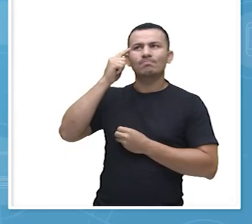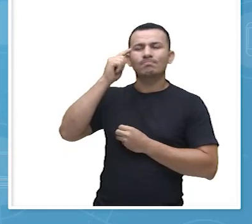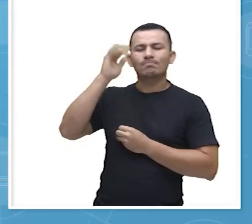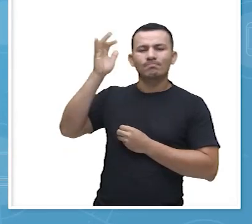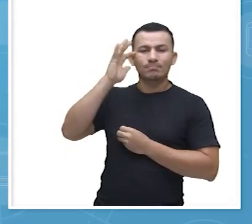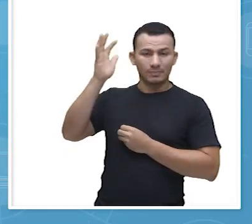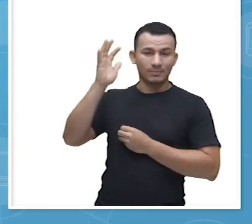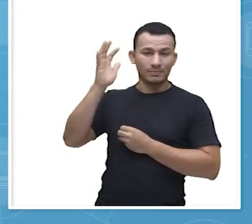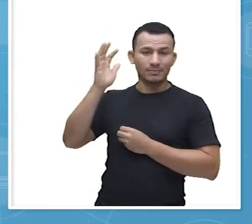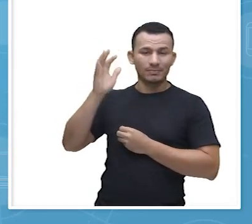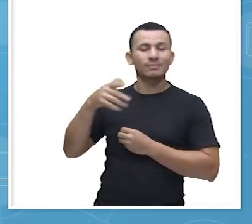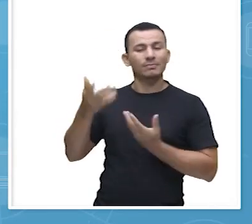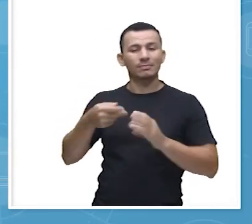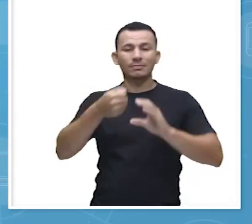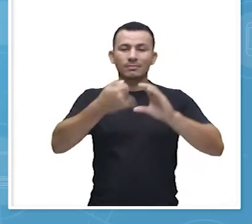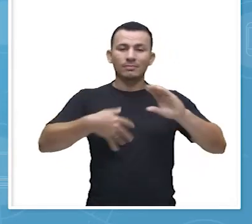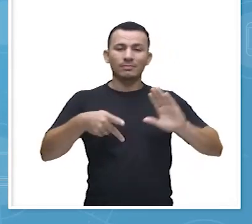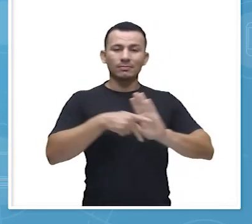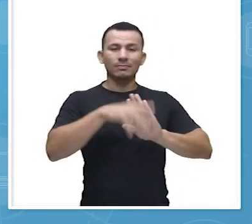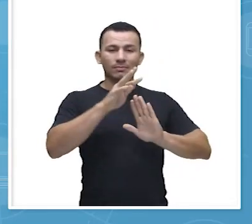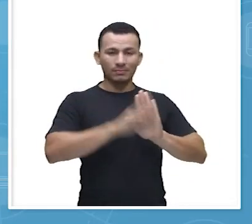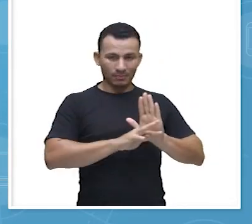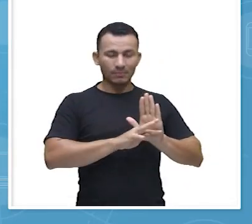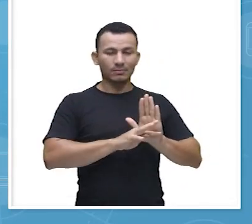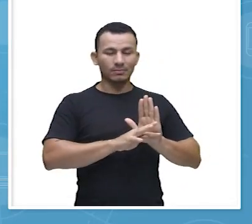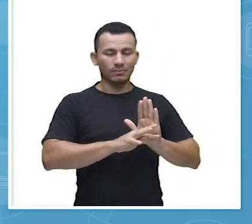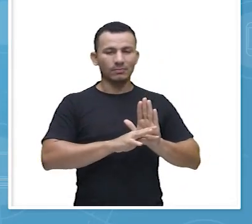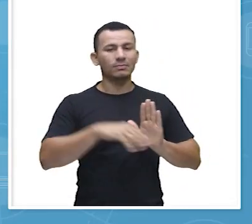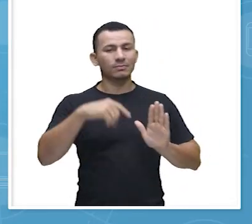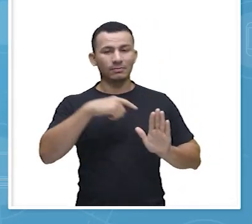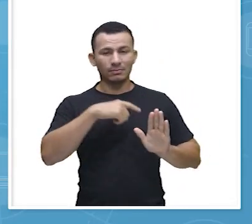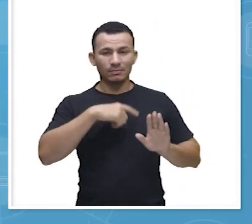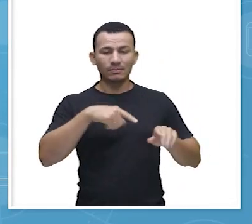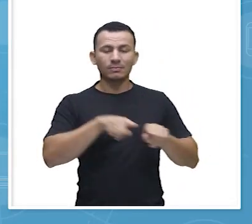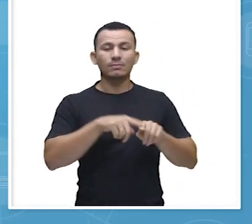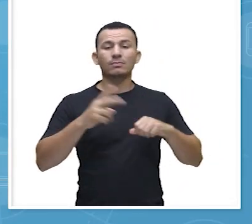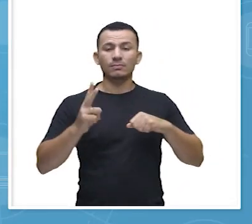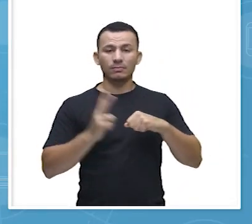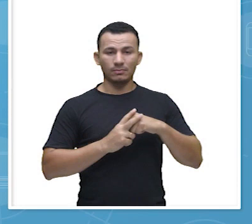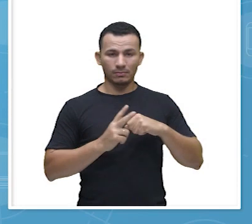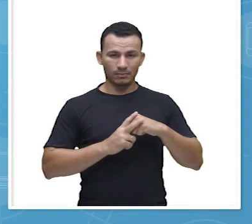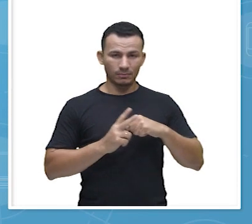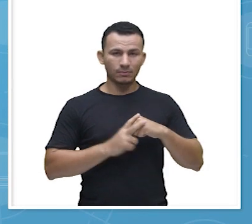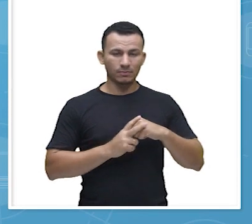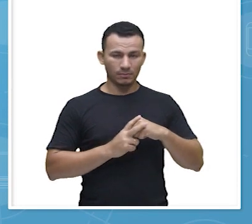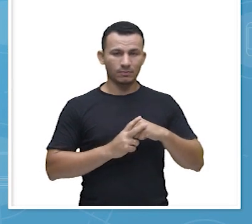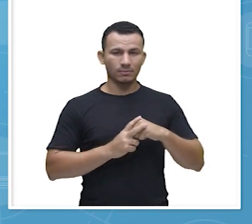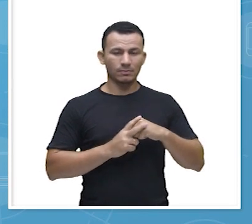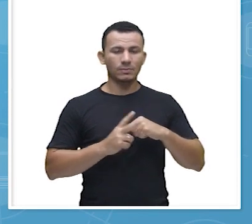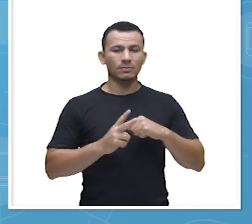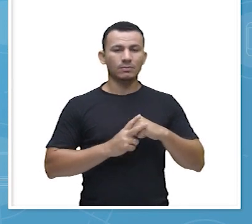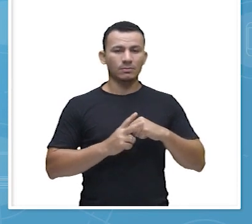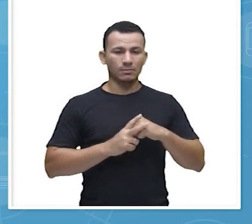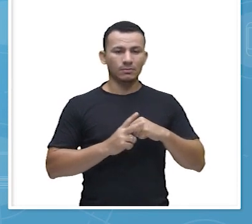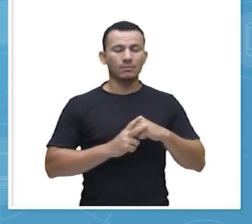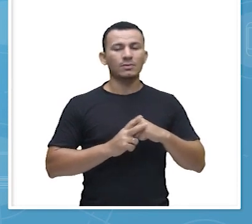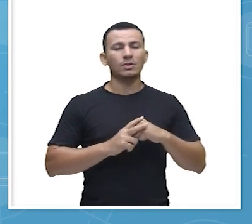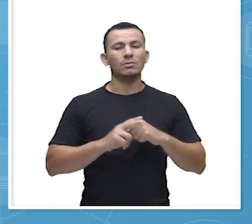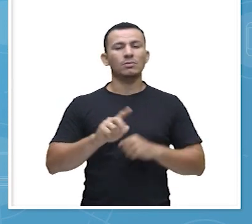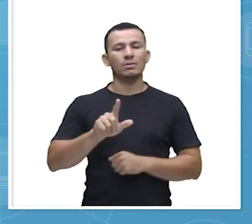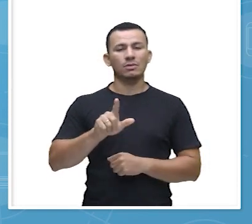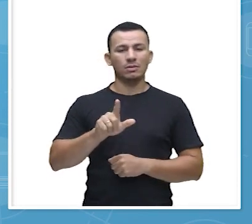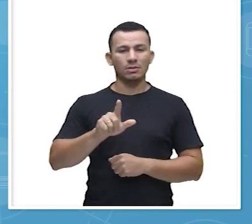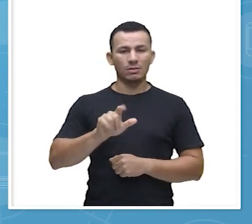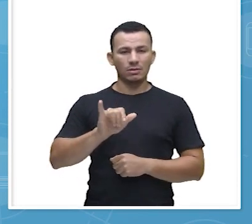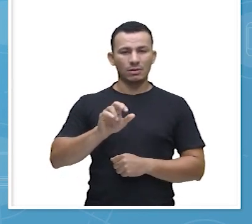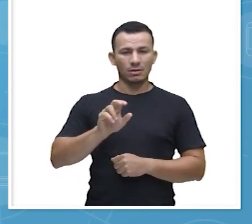característica deste texto aqui é que ele tem um verbo que a gente chama de verbo de ligação. Verbo